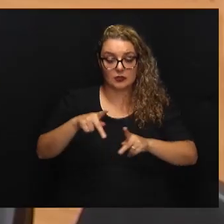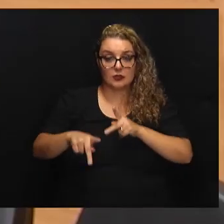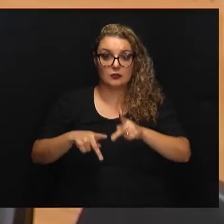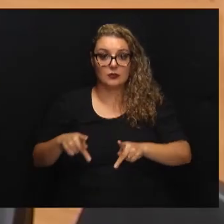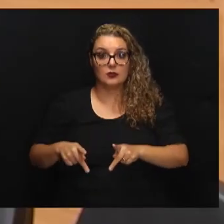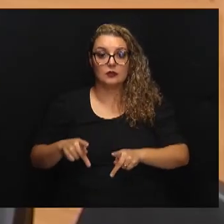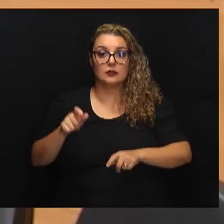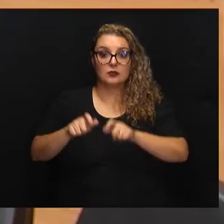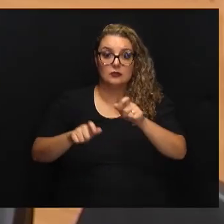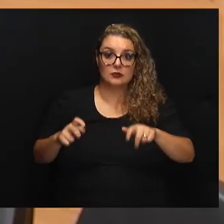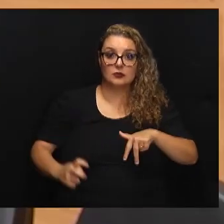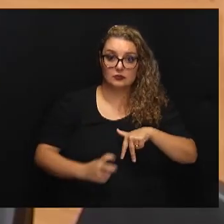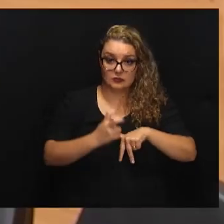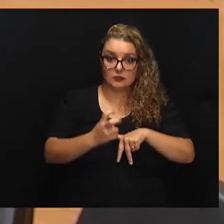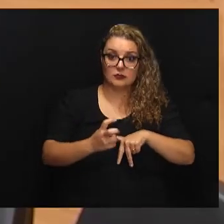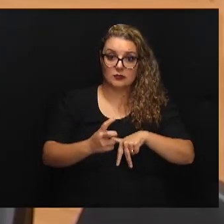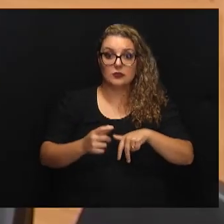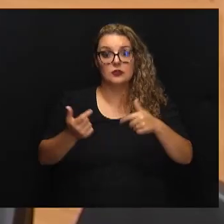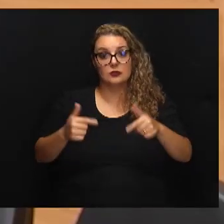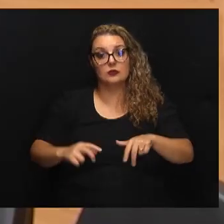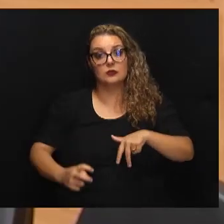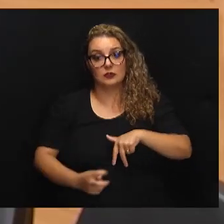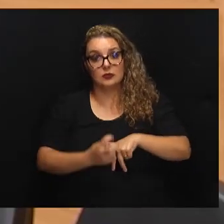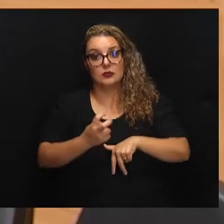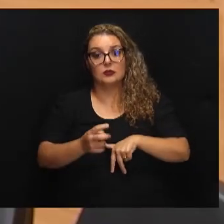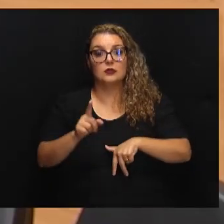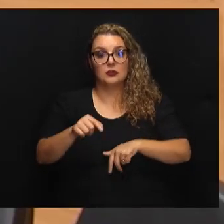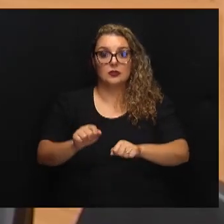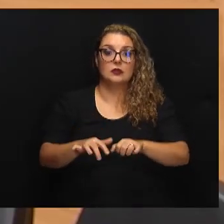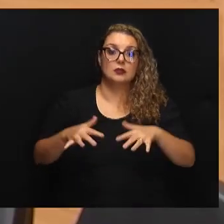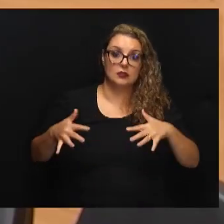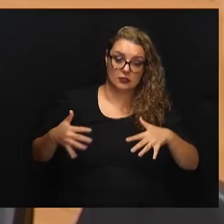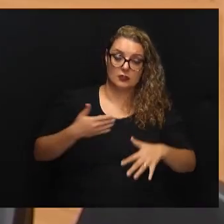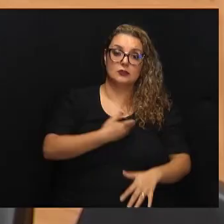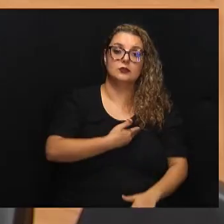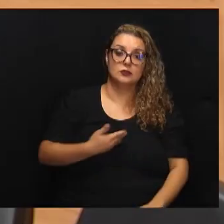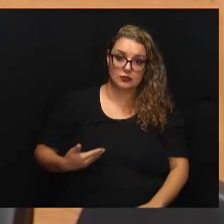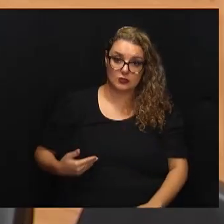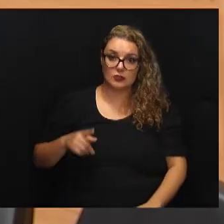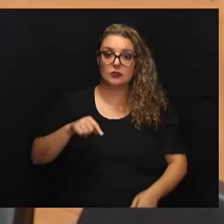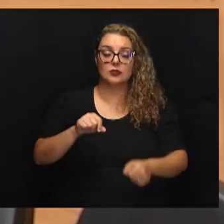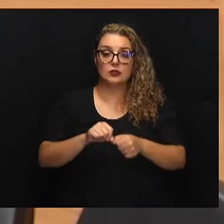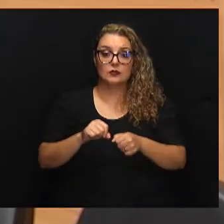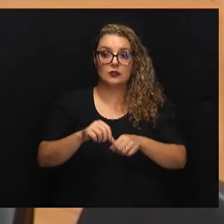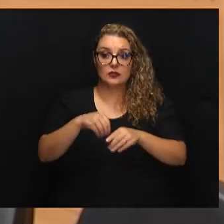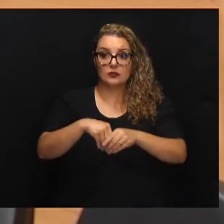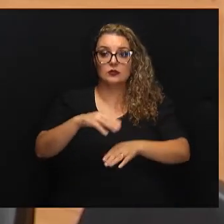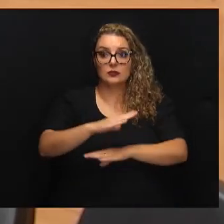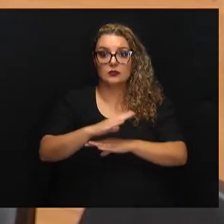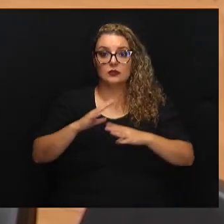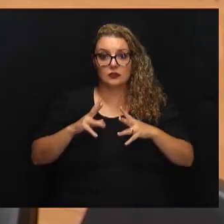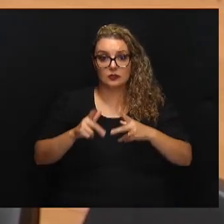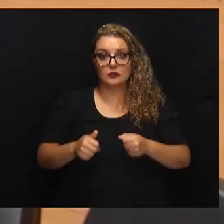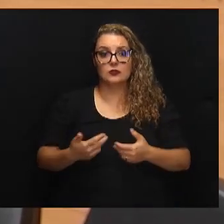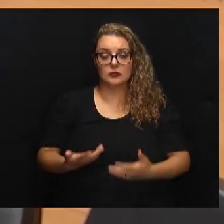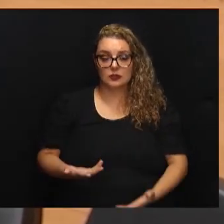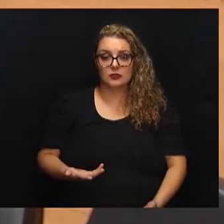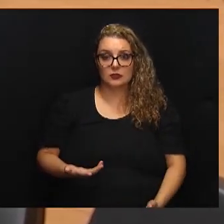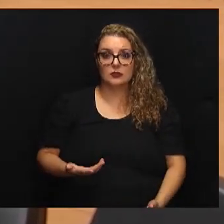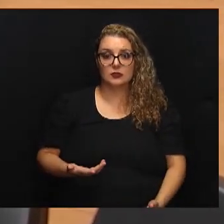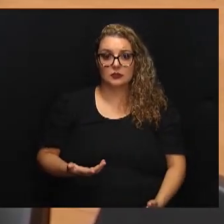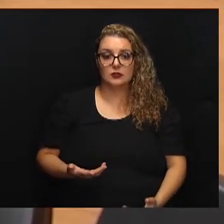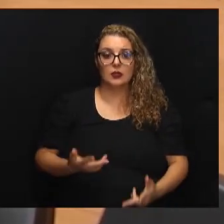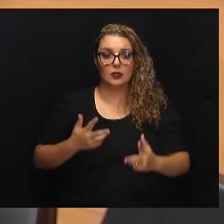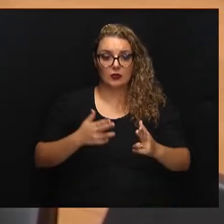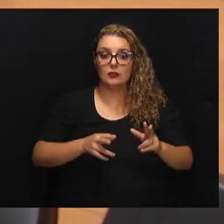têm voz, e na onde que ela tem voz é sempre nas audiências públicas, que é feita aqui nessa casa. E todas elas correu conforme